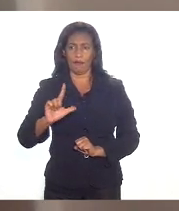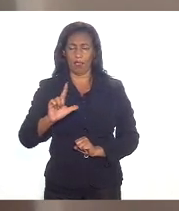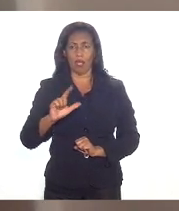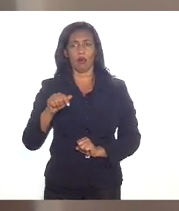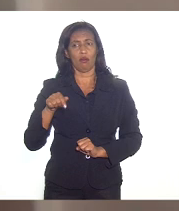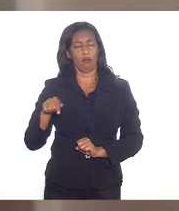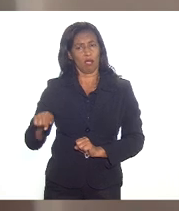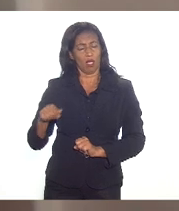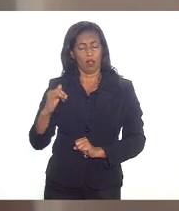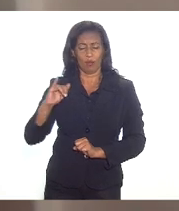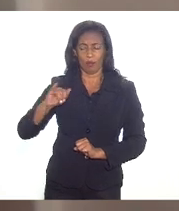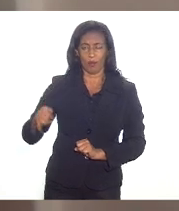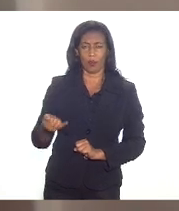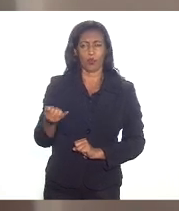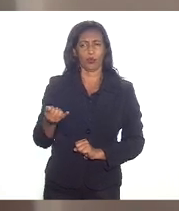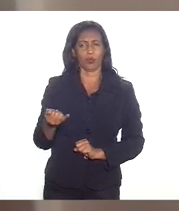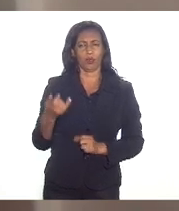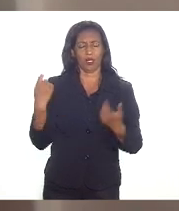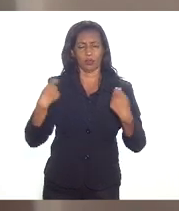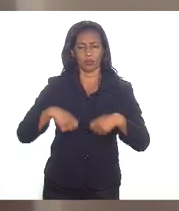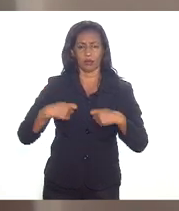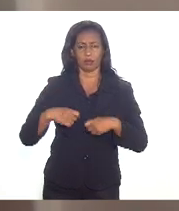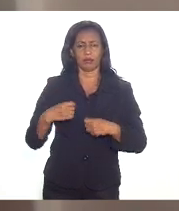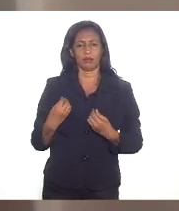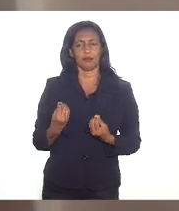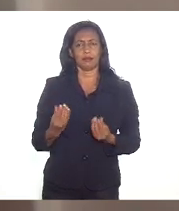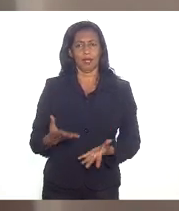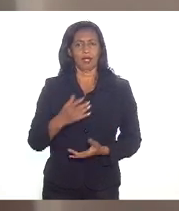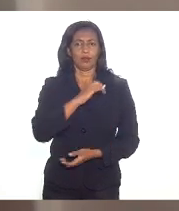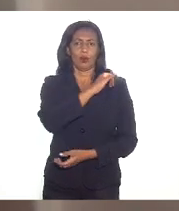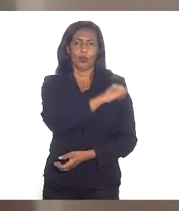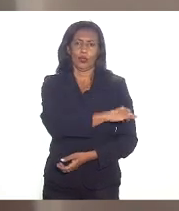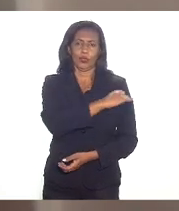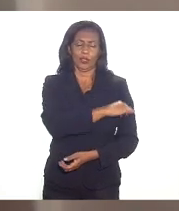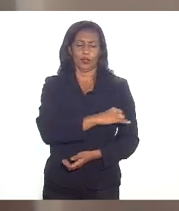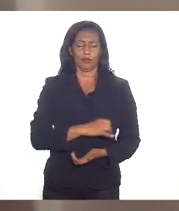das oportunidades, continua sendo o Estado do Rio de Janeiro. Pode, por favor.